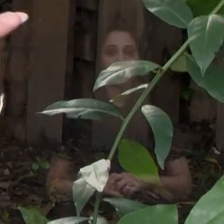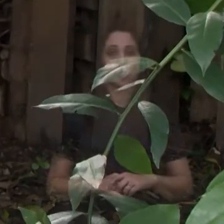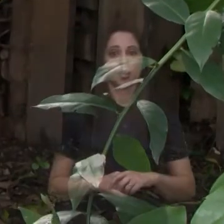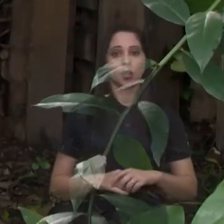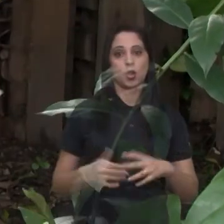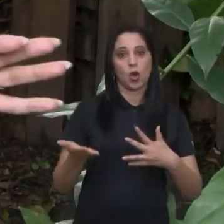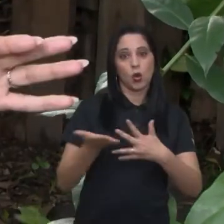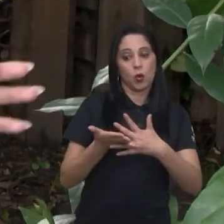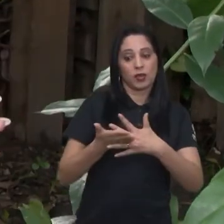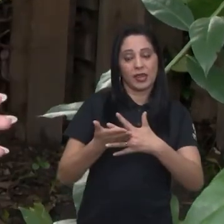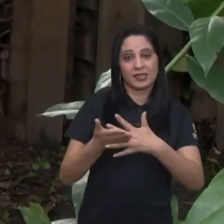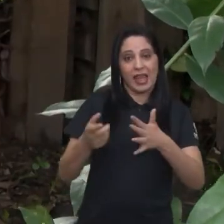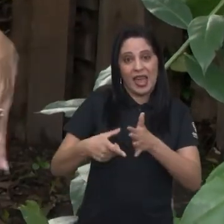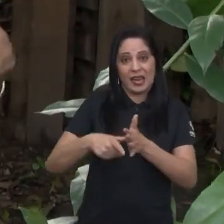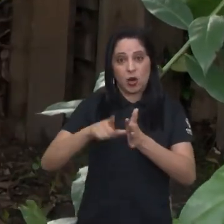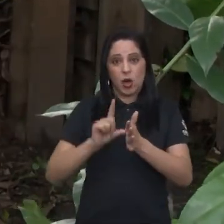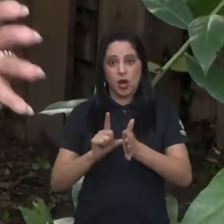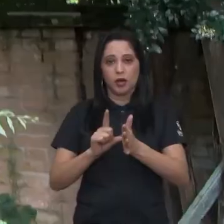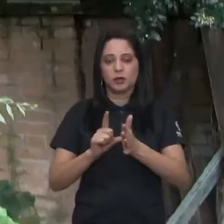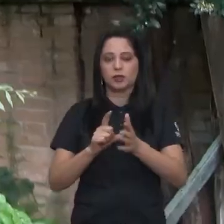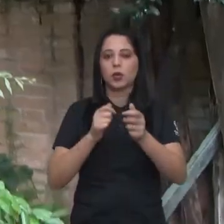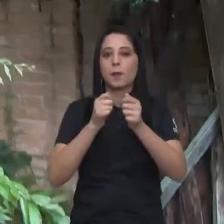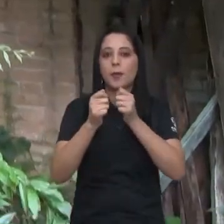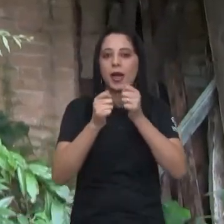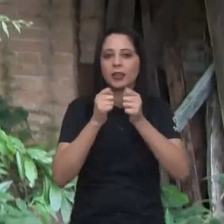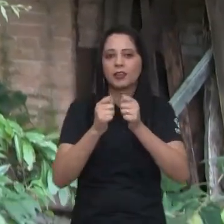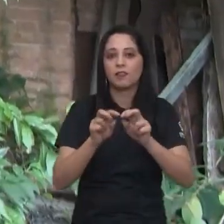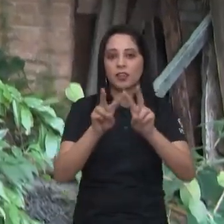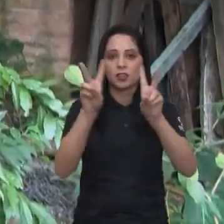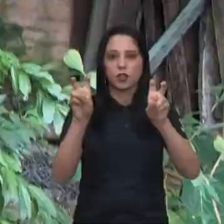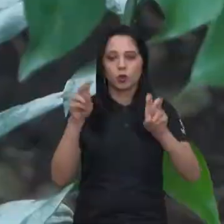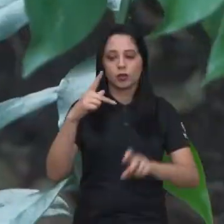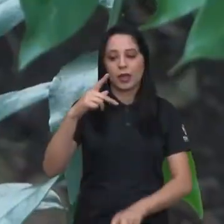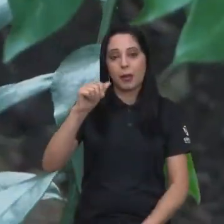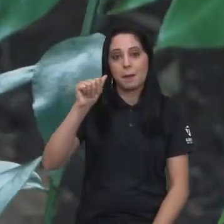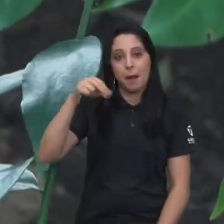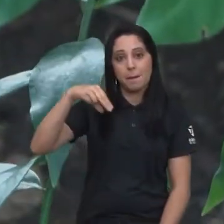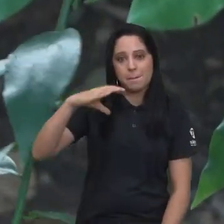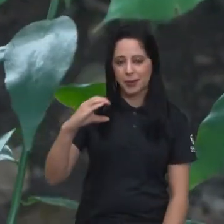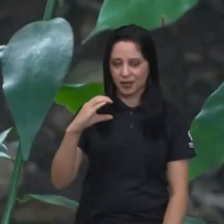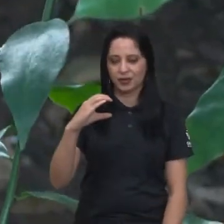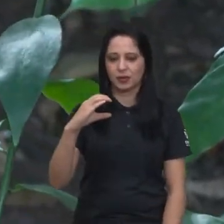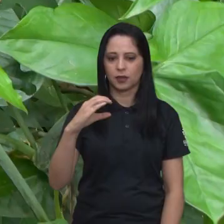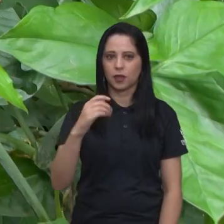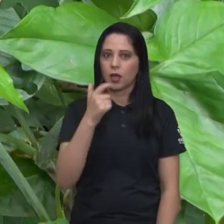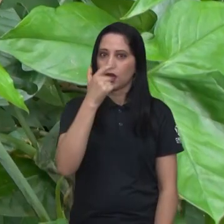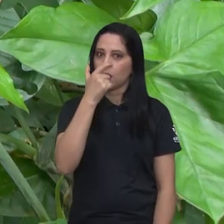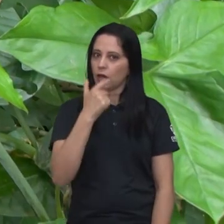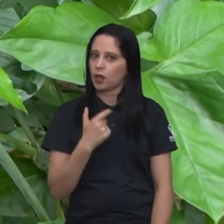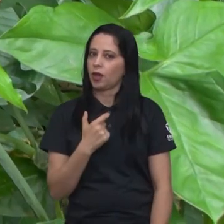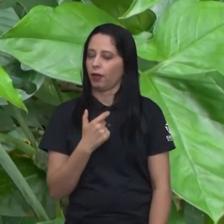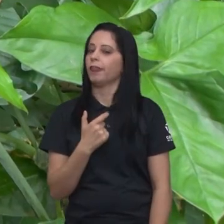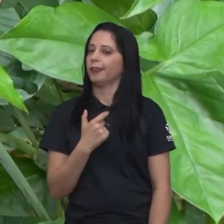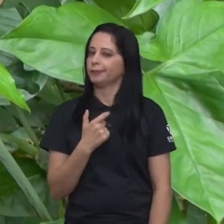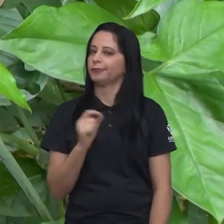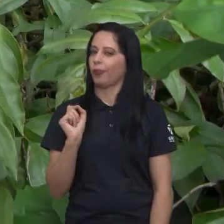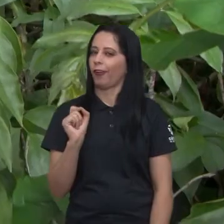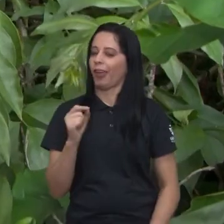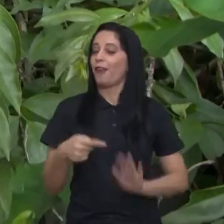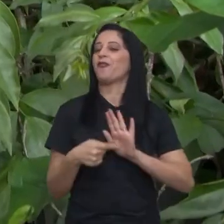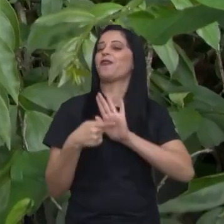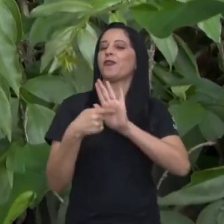No bloco anterior, você conferiu uma reportagem sobre as plantas alimentícias não convencionais e eu fiquei te devendo